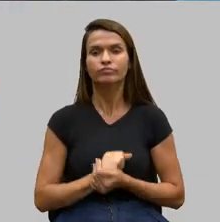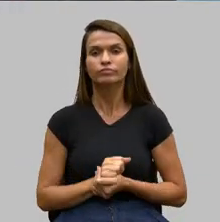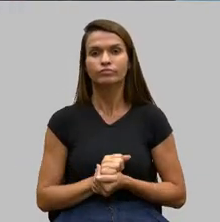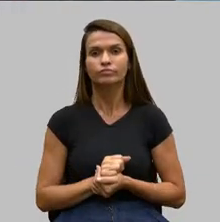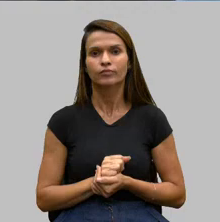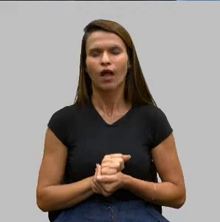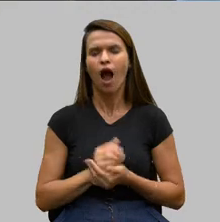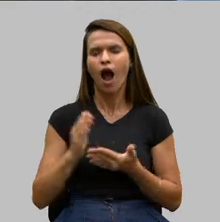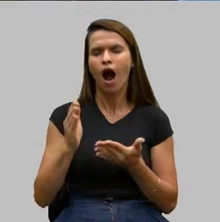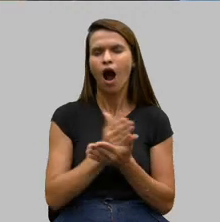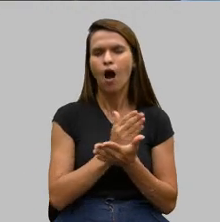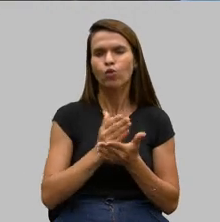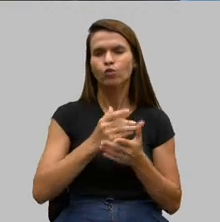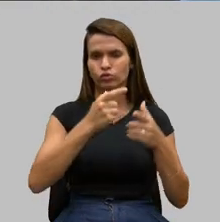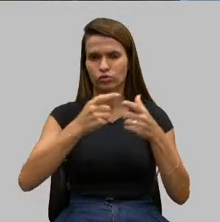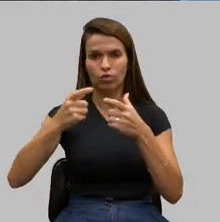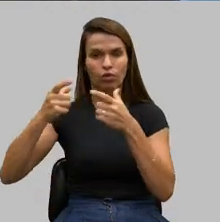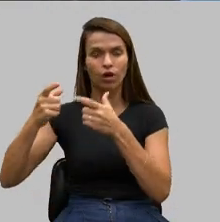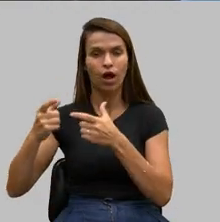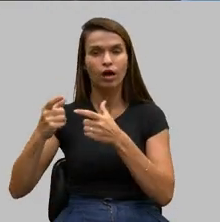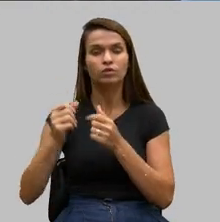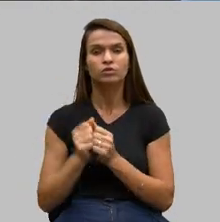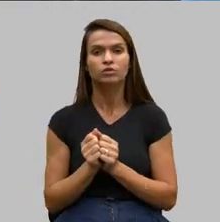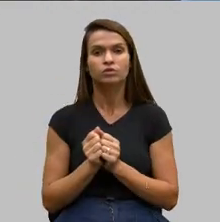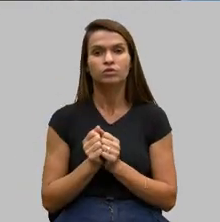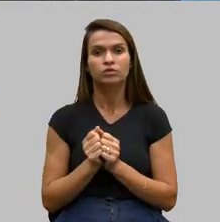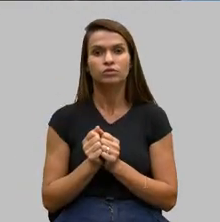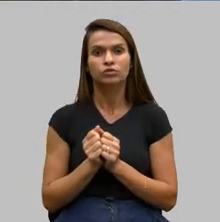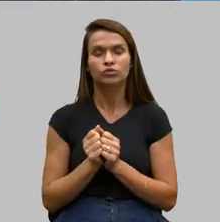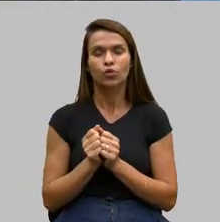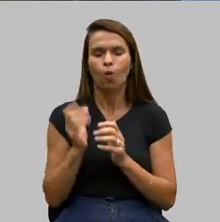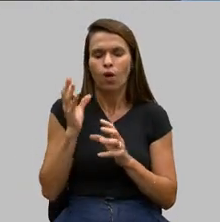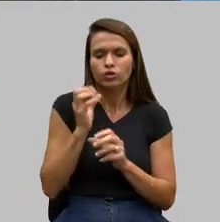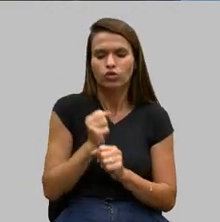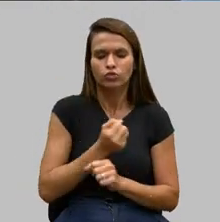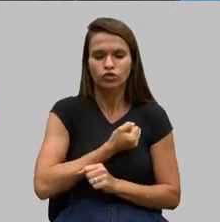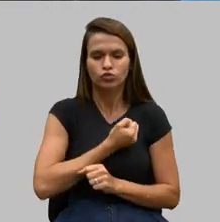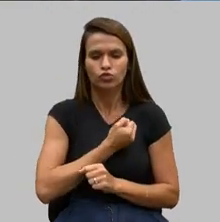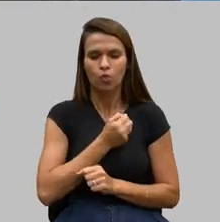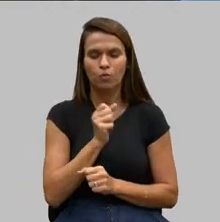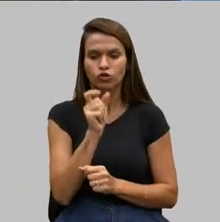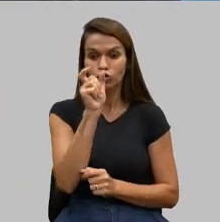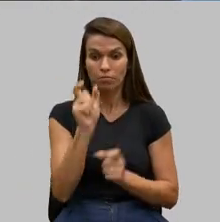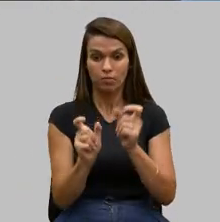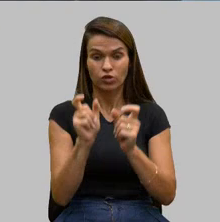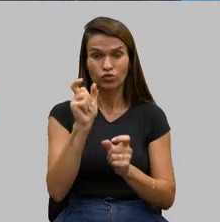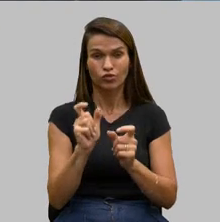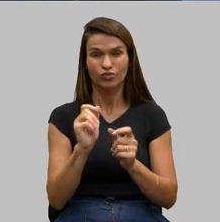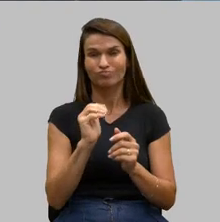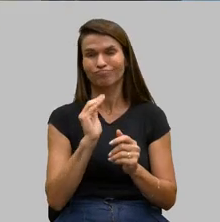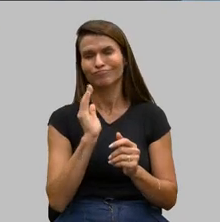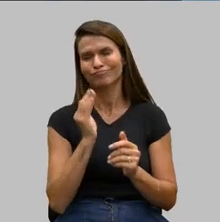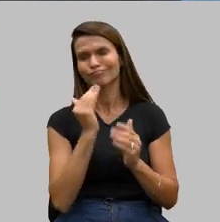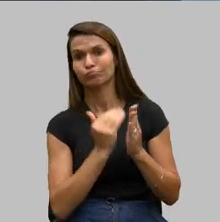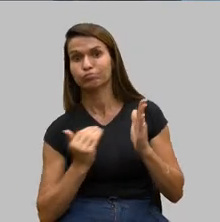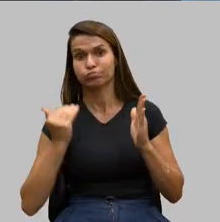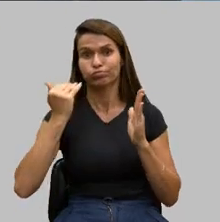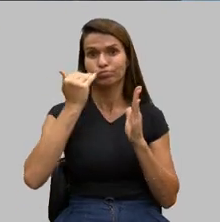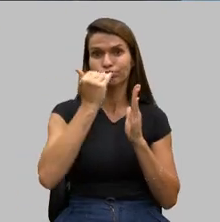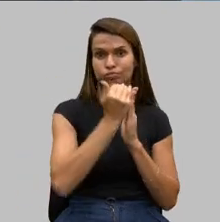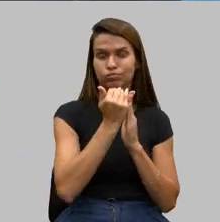lares com o número de pessoas já extrapolado com